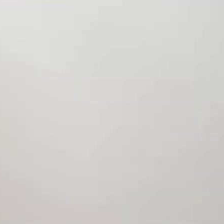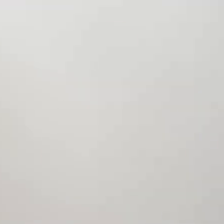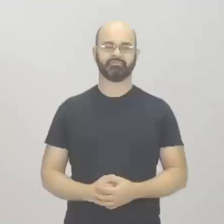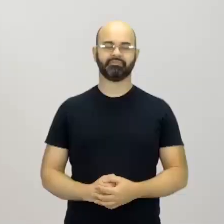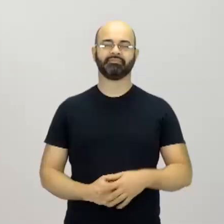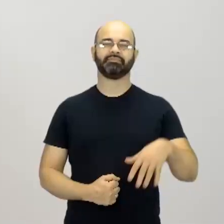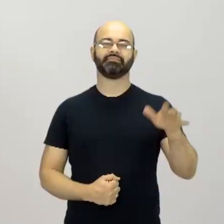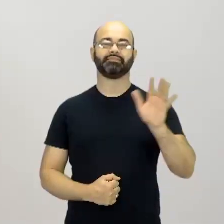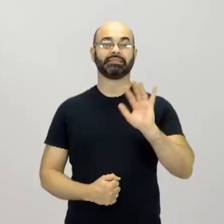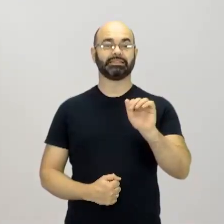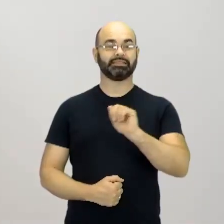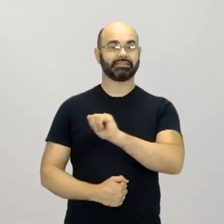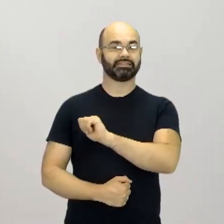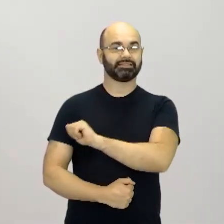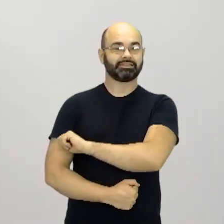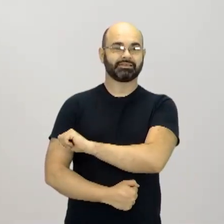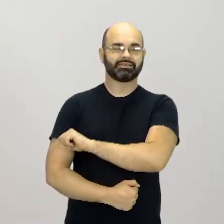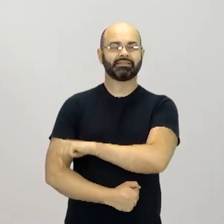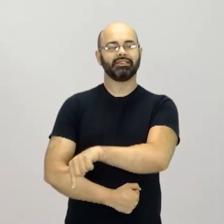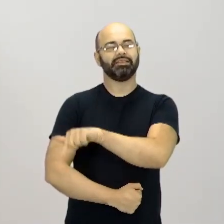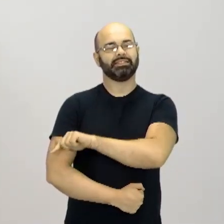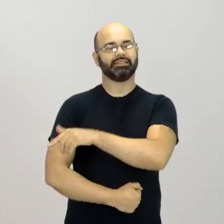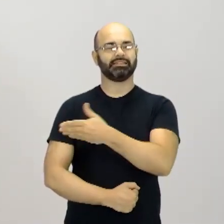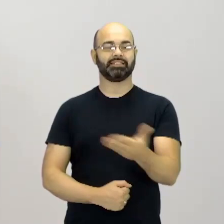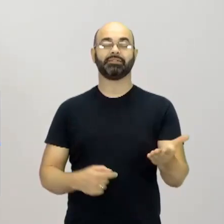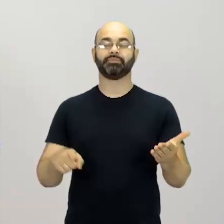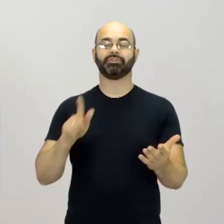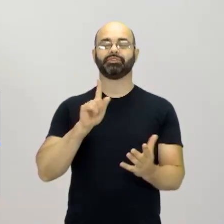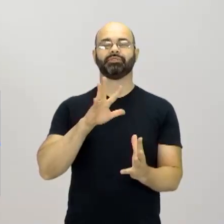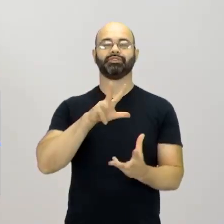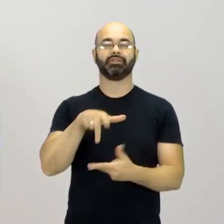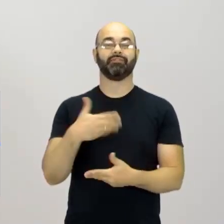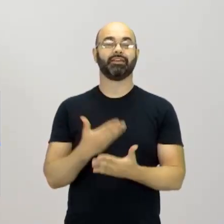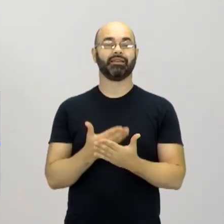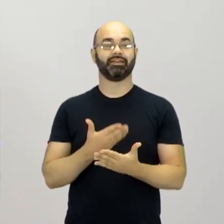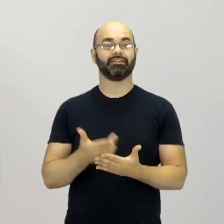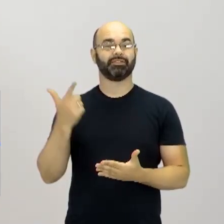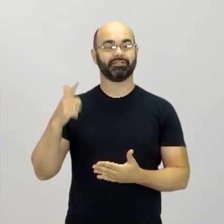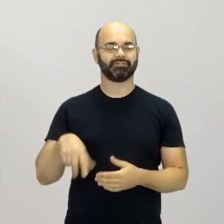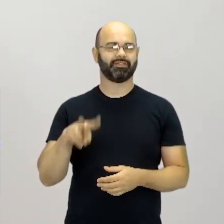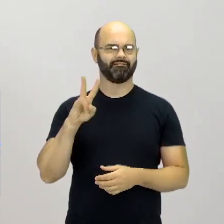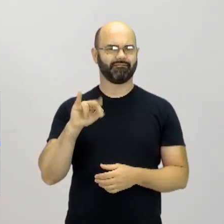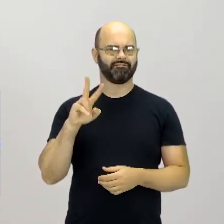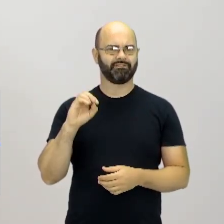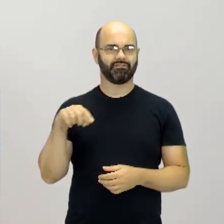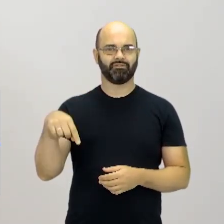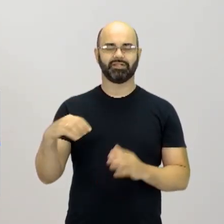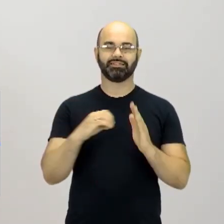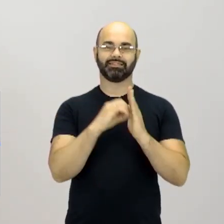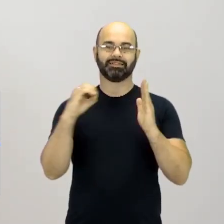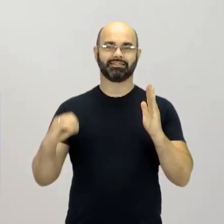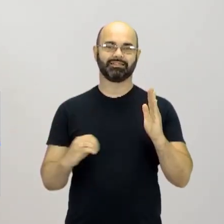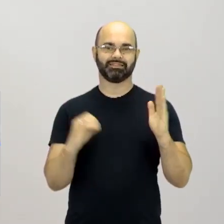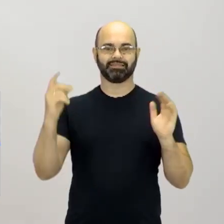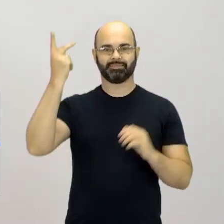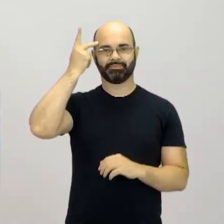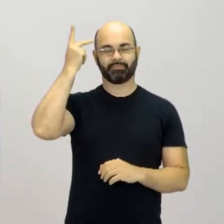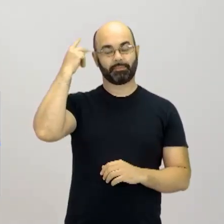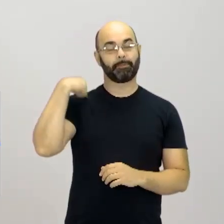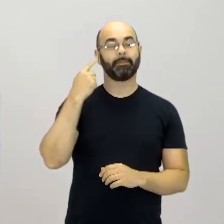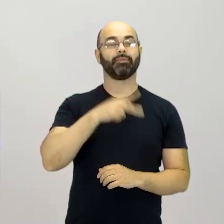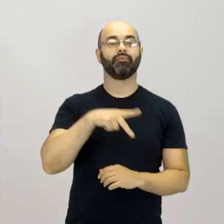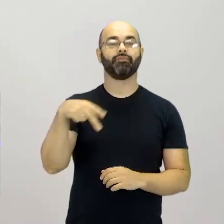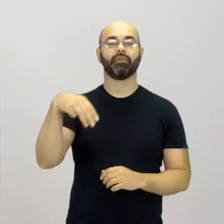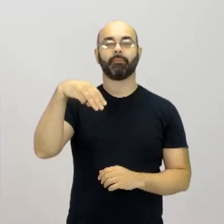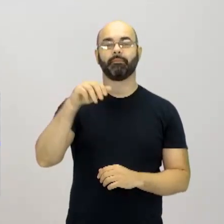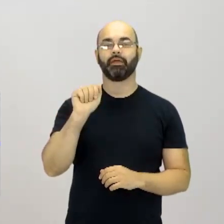Olá, alunos do sétimo ano. Olha aí, está começando mais uma aula de geografia aqui ao vivo pelo Centro de Mídias de São Paulo. Eu sou o professor Magno,